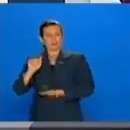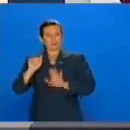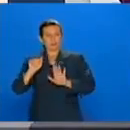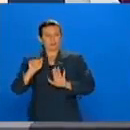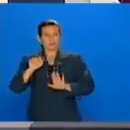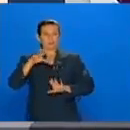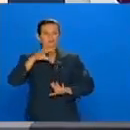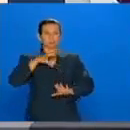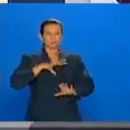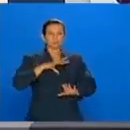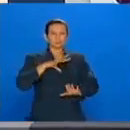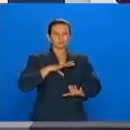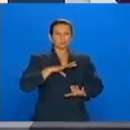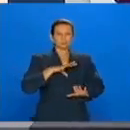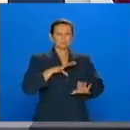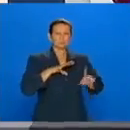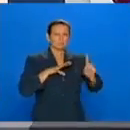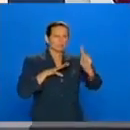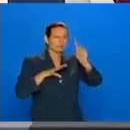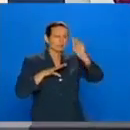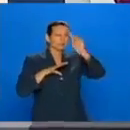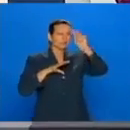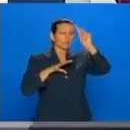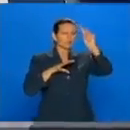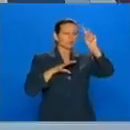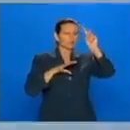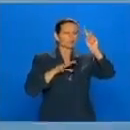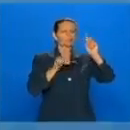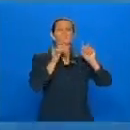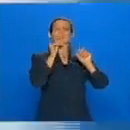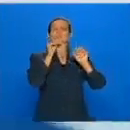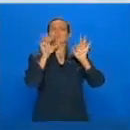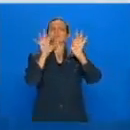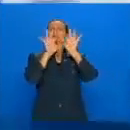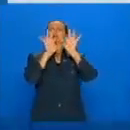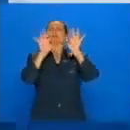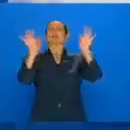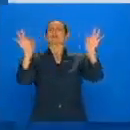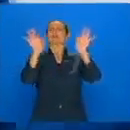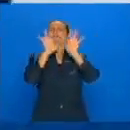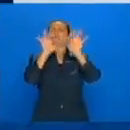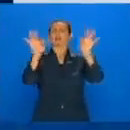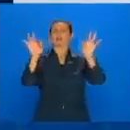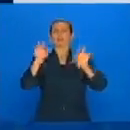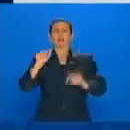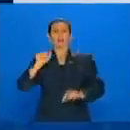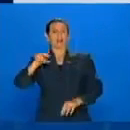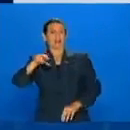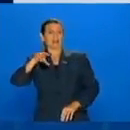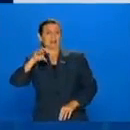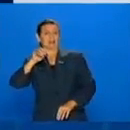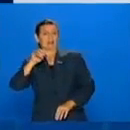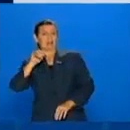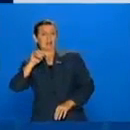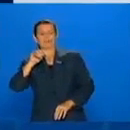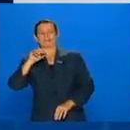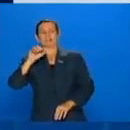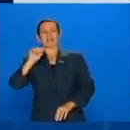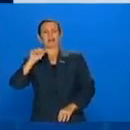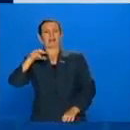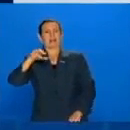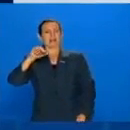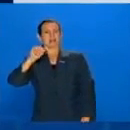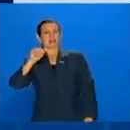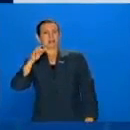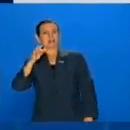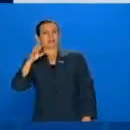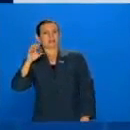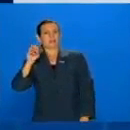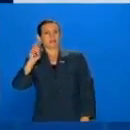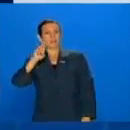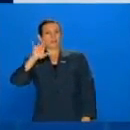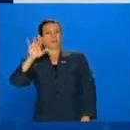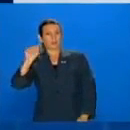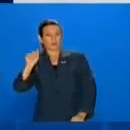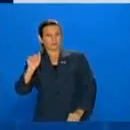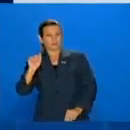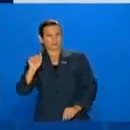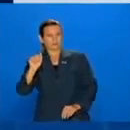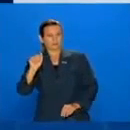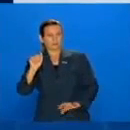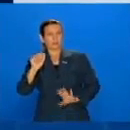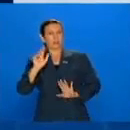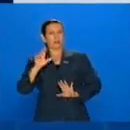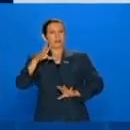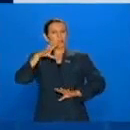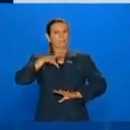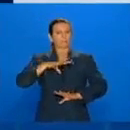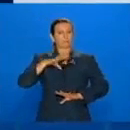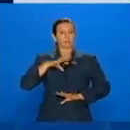de ideias. Por exemplo, numa frase quando se diz: você não respeita as minhas ideias e eu não